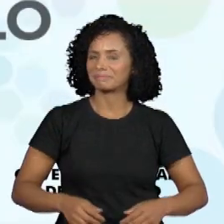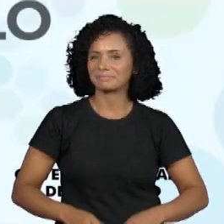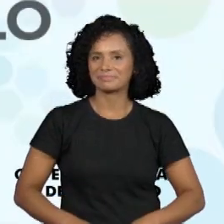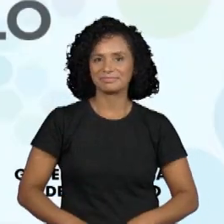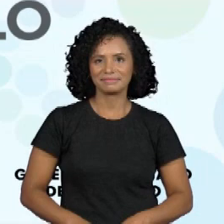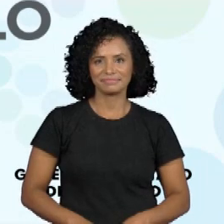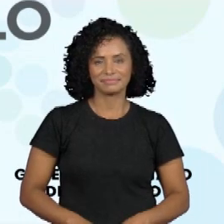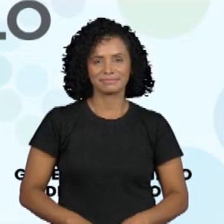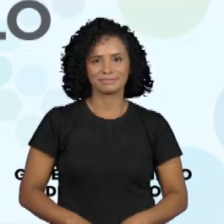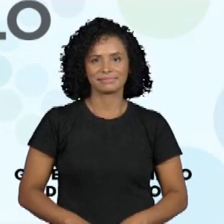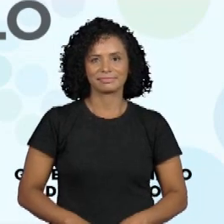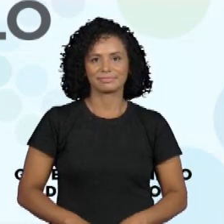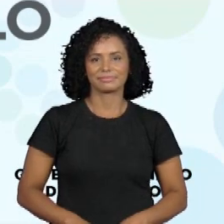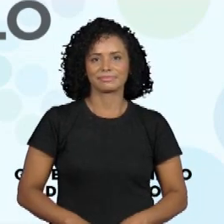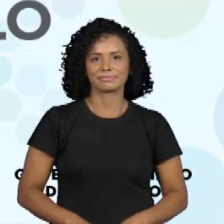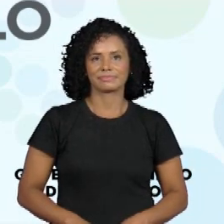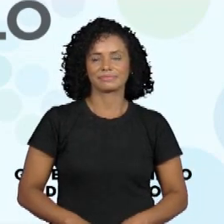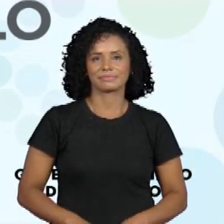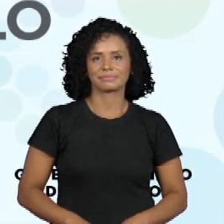Olha só.